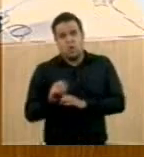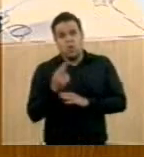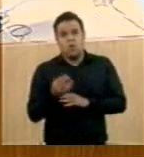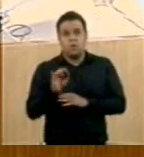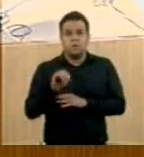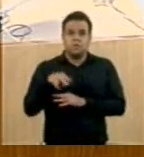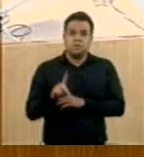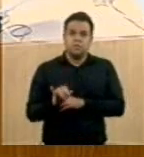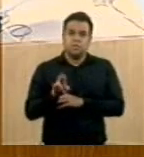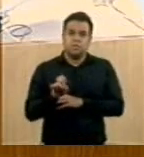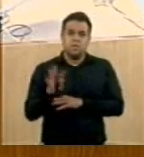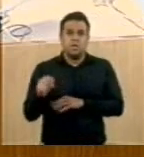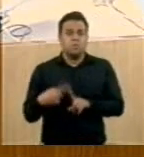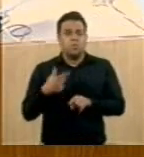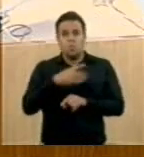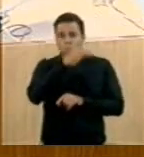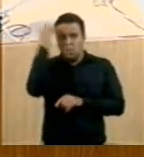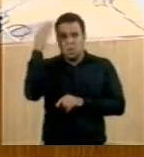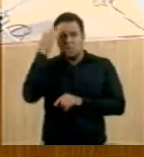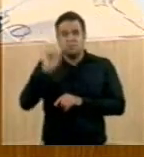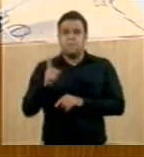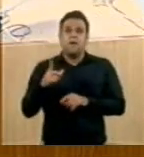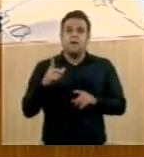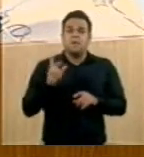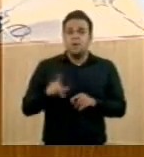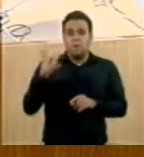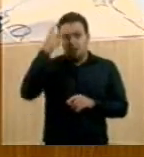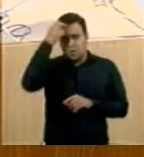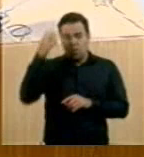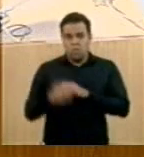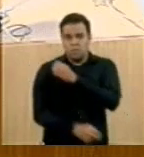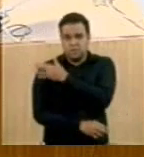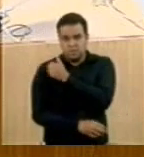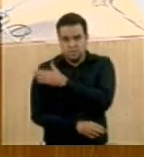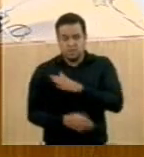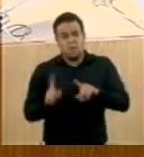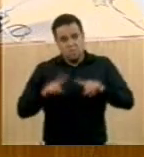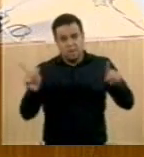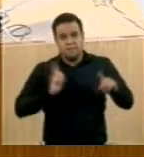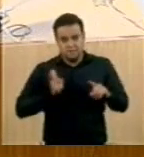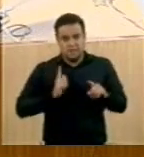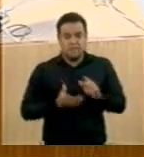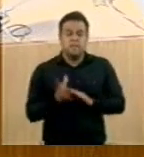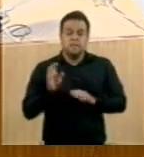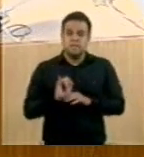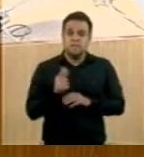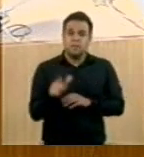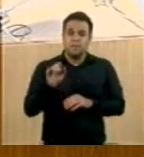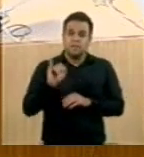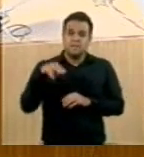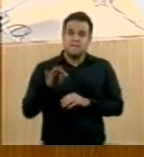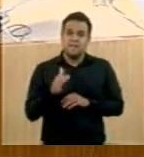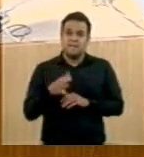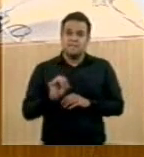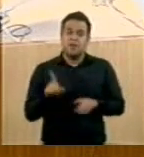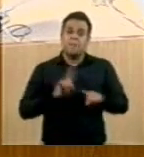aquela que, desprovida dessa intencionalidade, produz, mesmo sem intencionalidade,